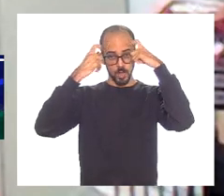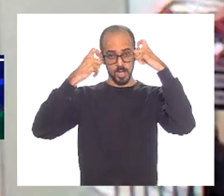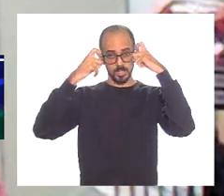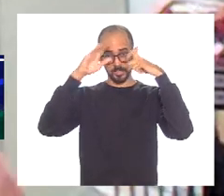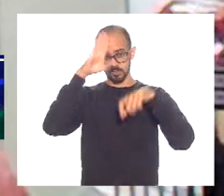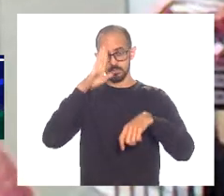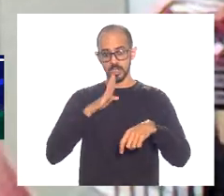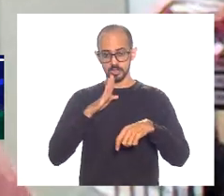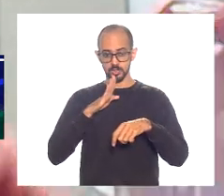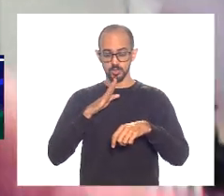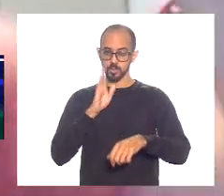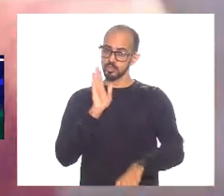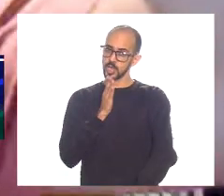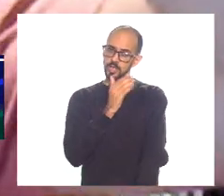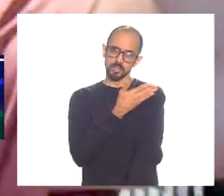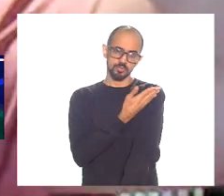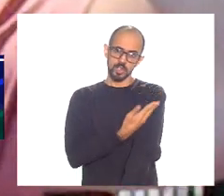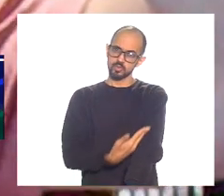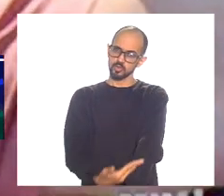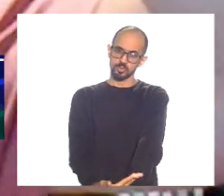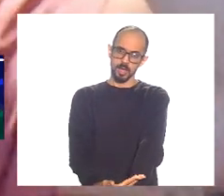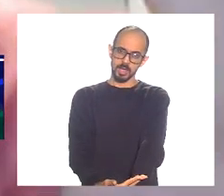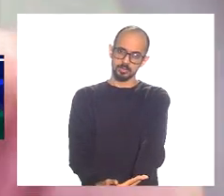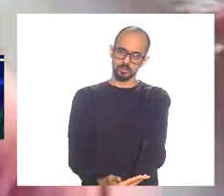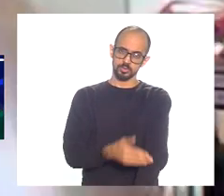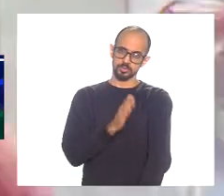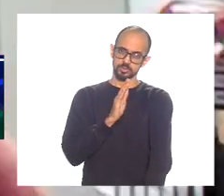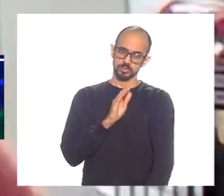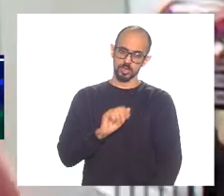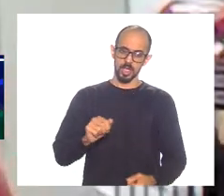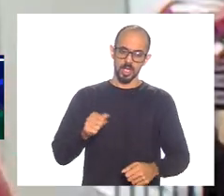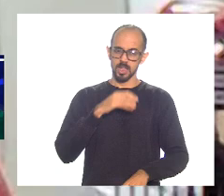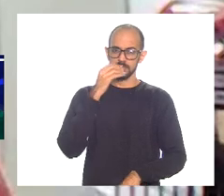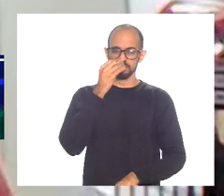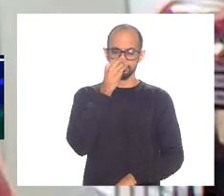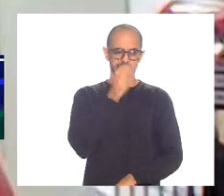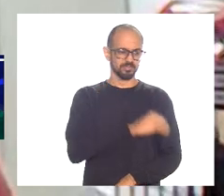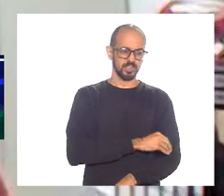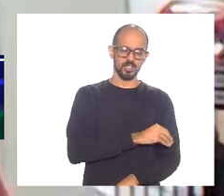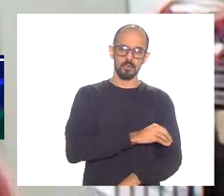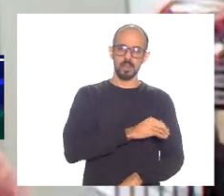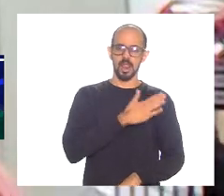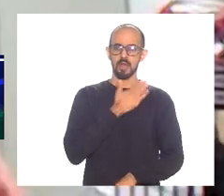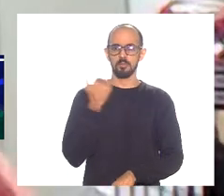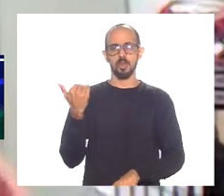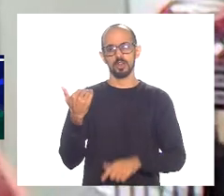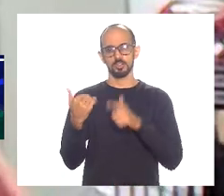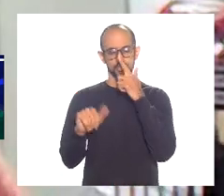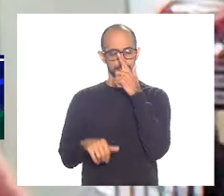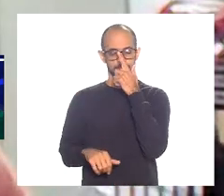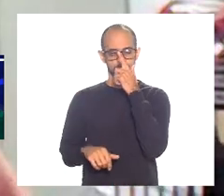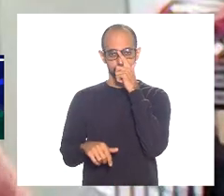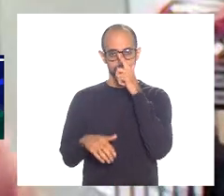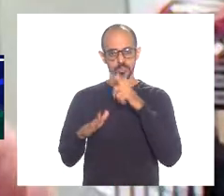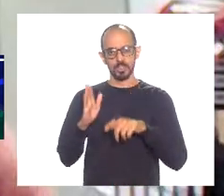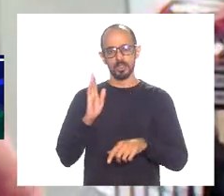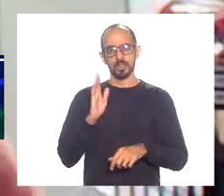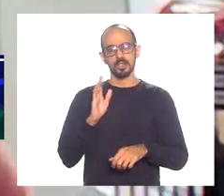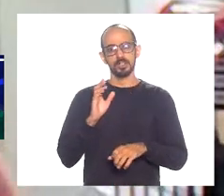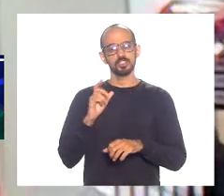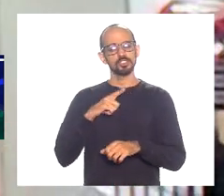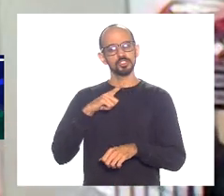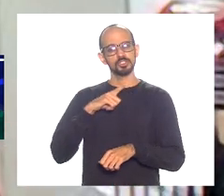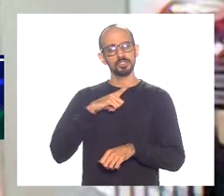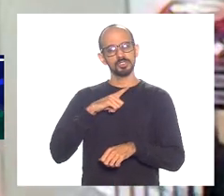a gente se acostumou, ao longo da nossa história, a banalizar a morte. É um país que anualmente convive com milhares de mortes